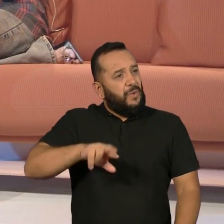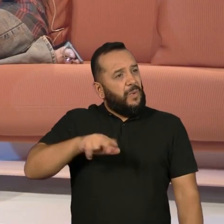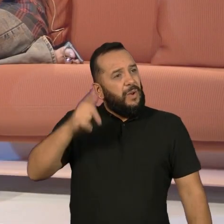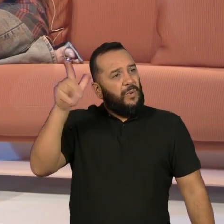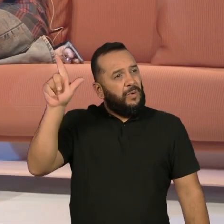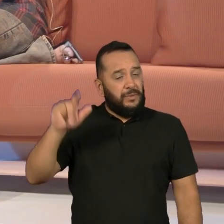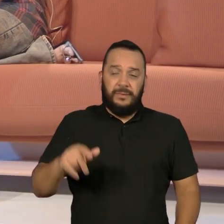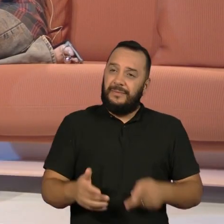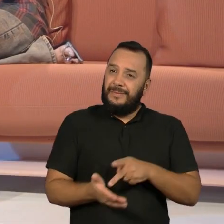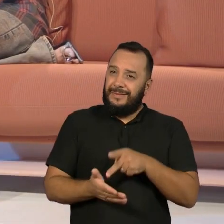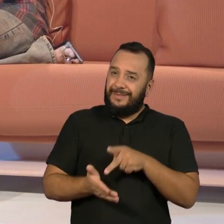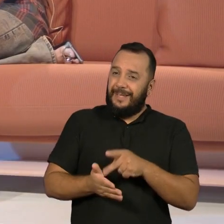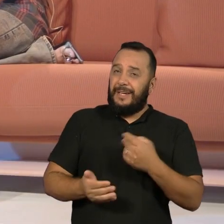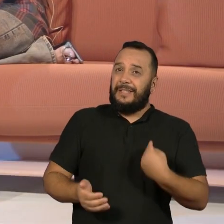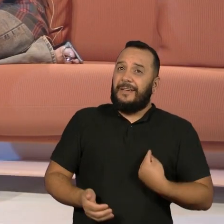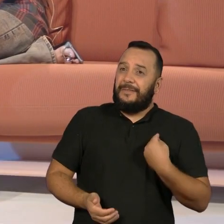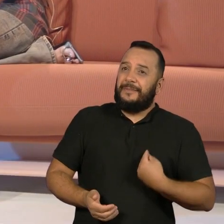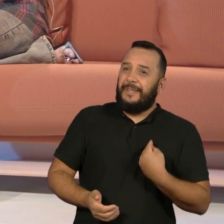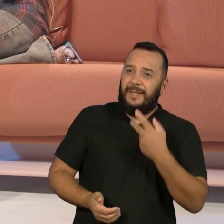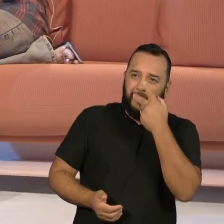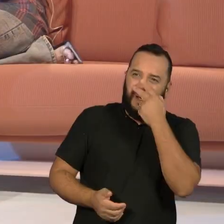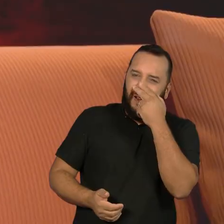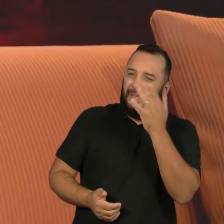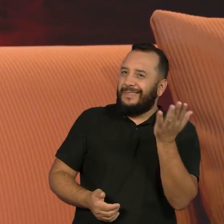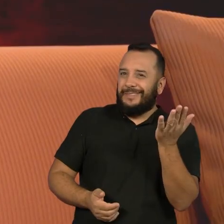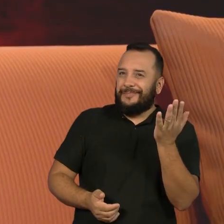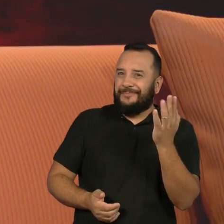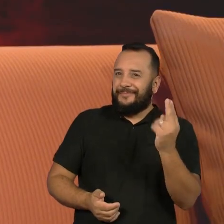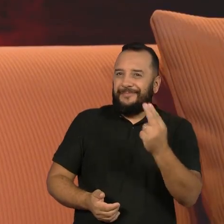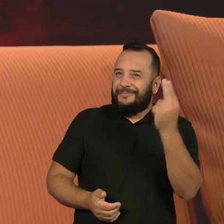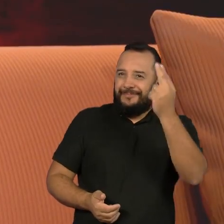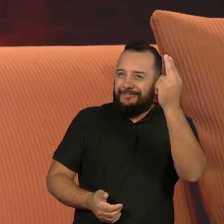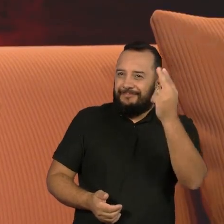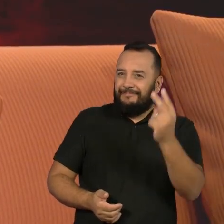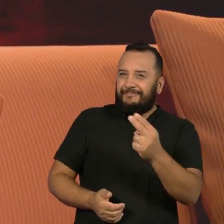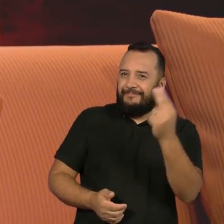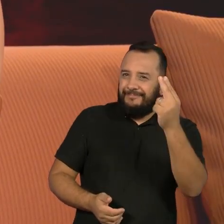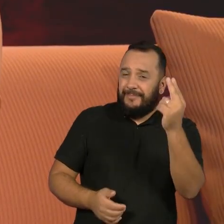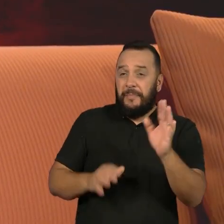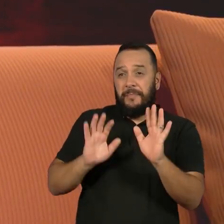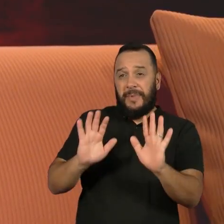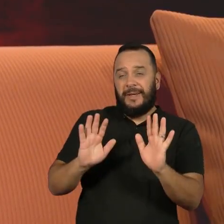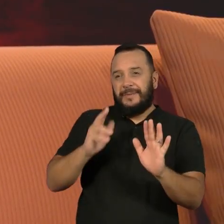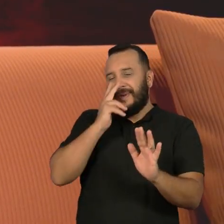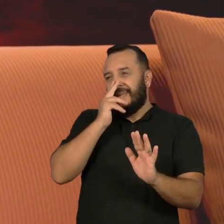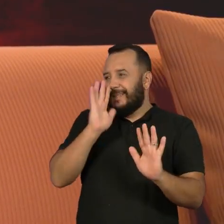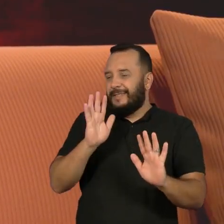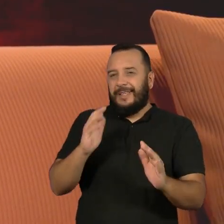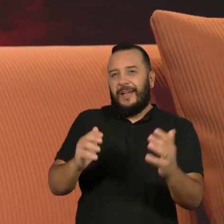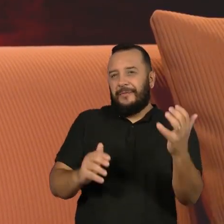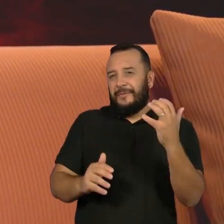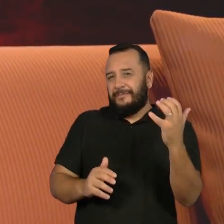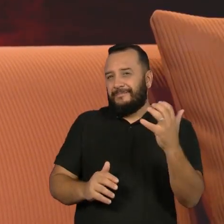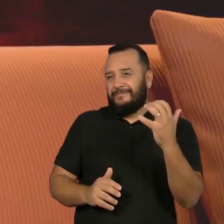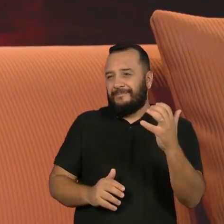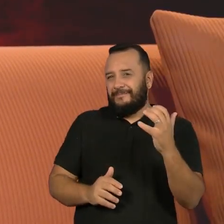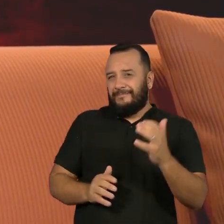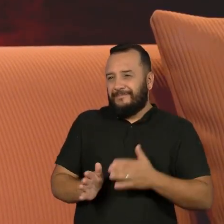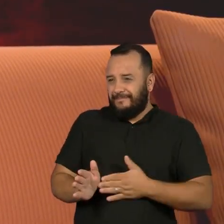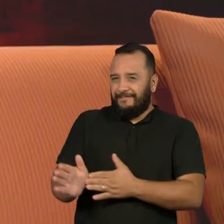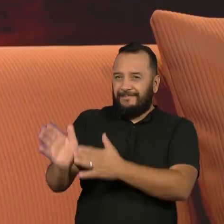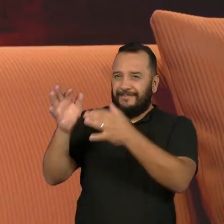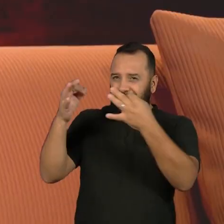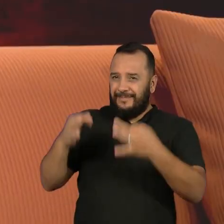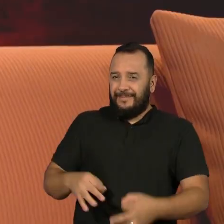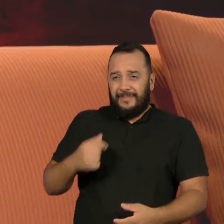não é que as coisas não dão certo. É que a vida quer jogar a gente para onde a gente tem que ir, sabe? Um pouco. Eu senti que, por exemplo, quando